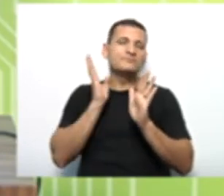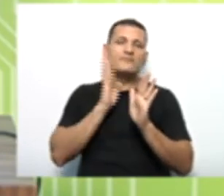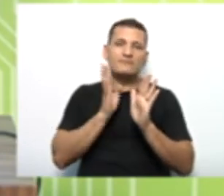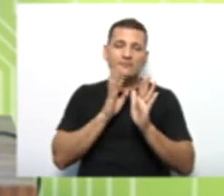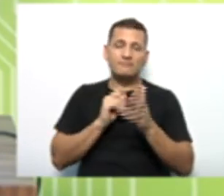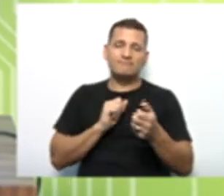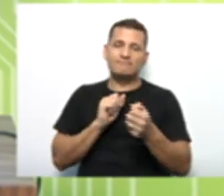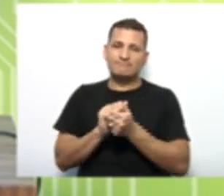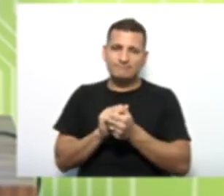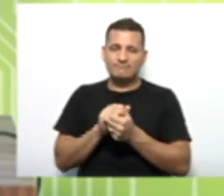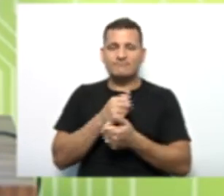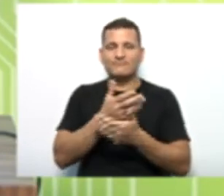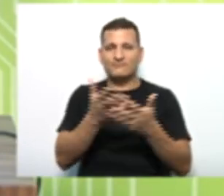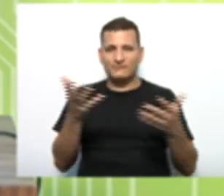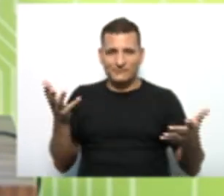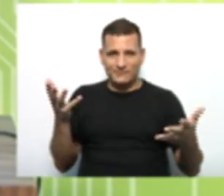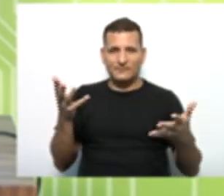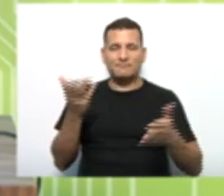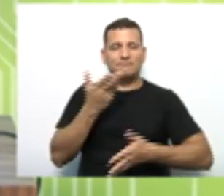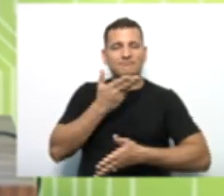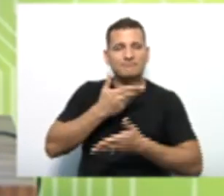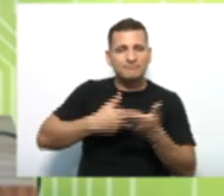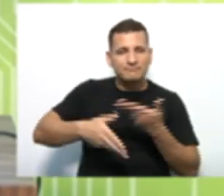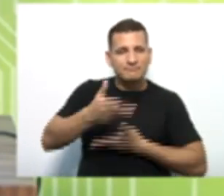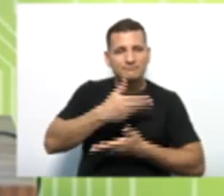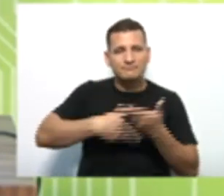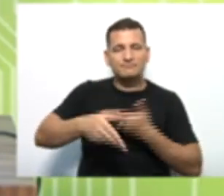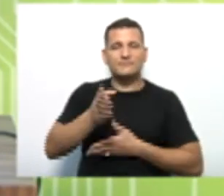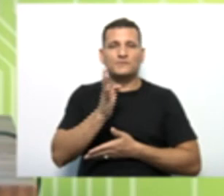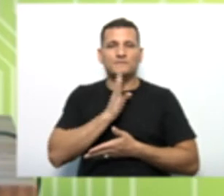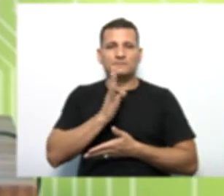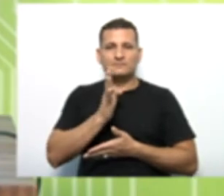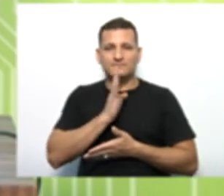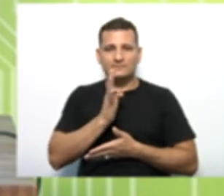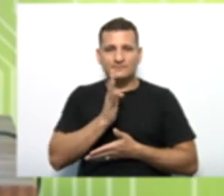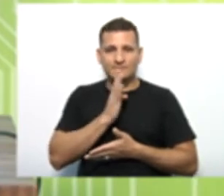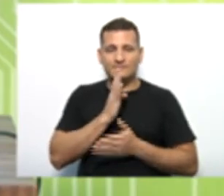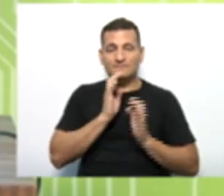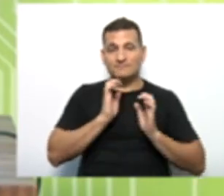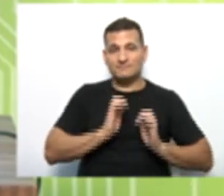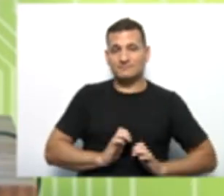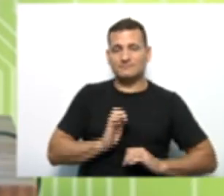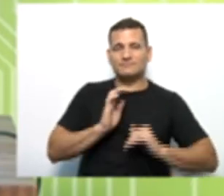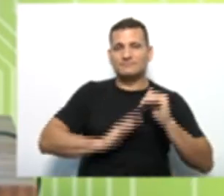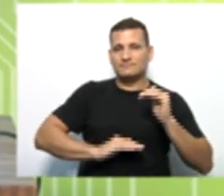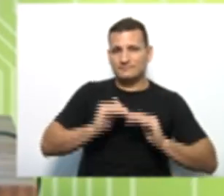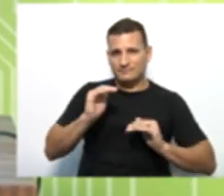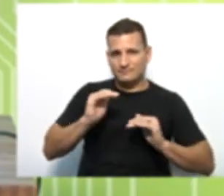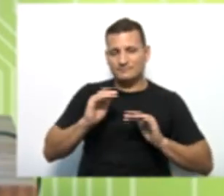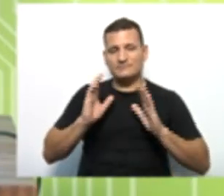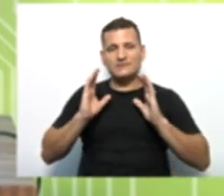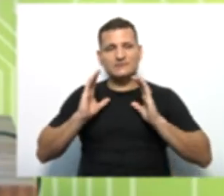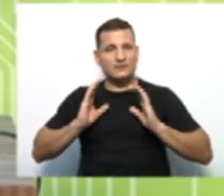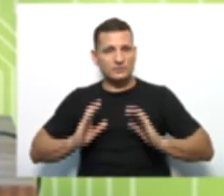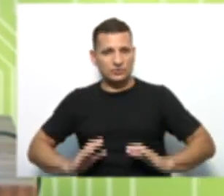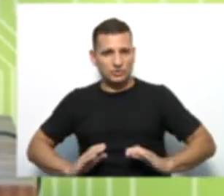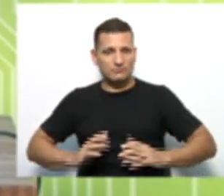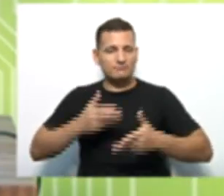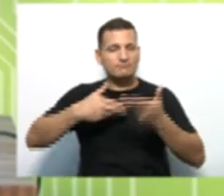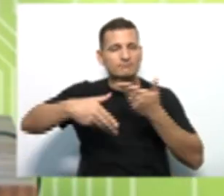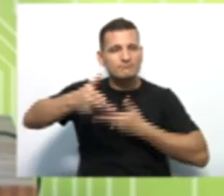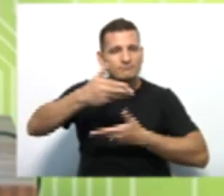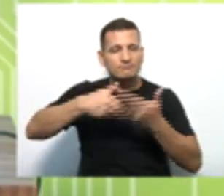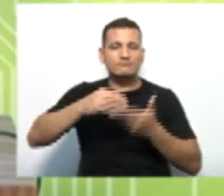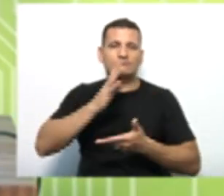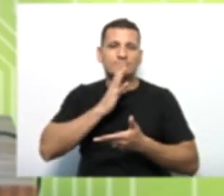partilhando o nosso conhecimento sobre ética profissional e cidadania. Partilhar conhecimento é